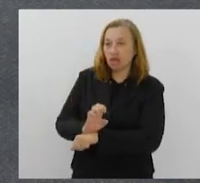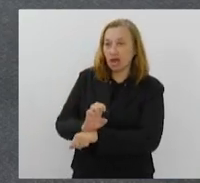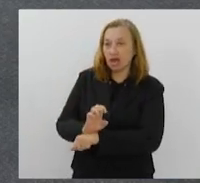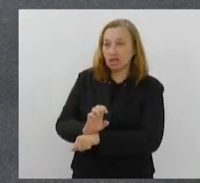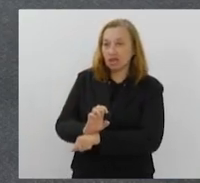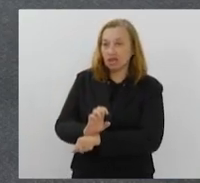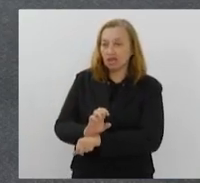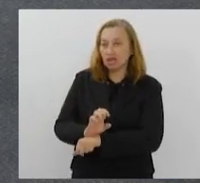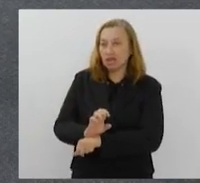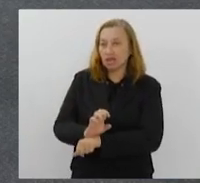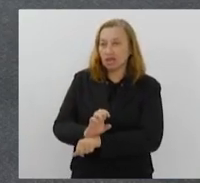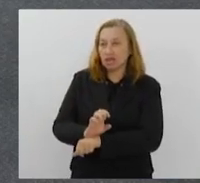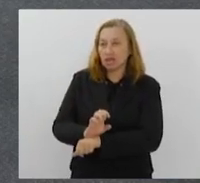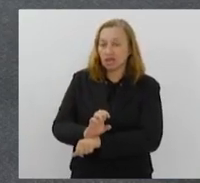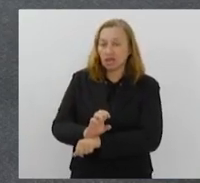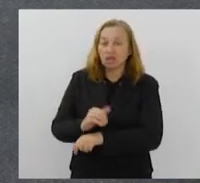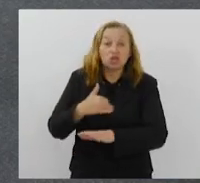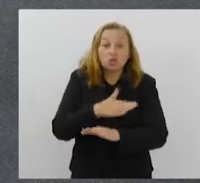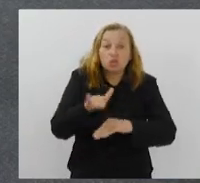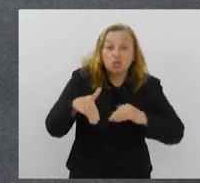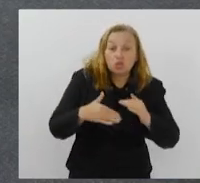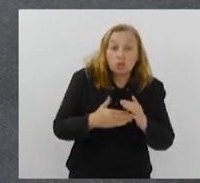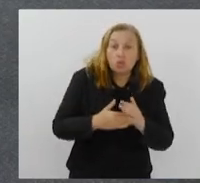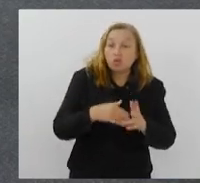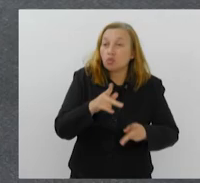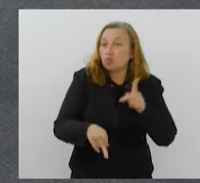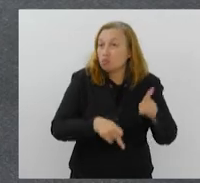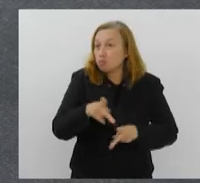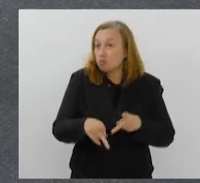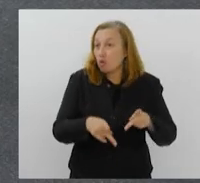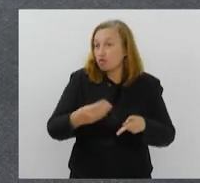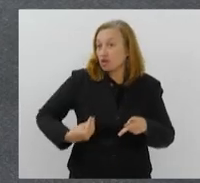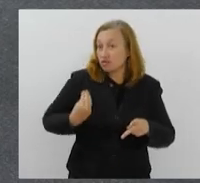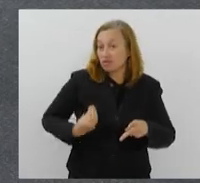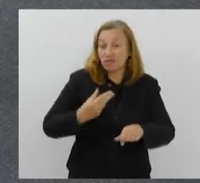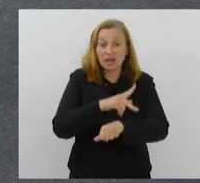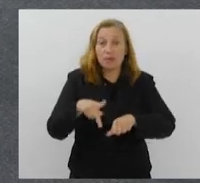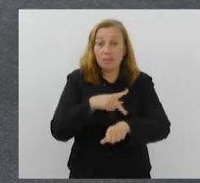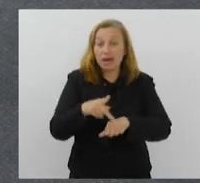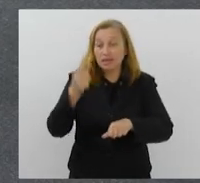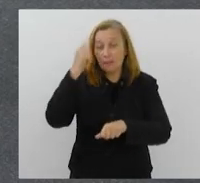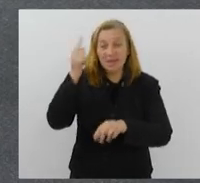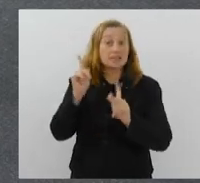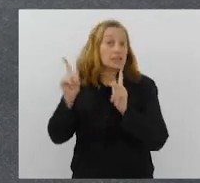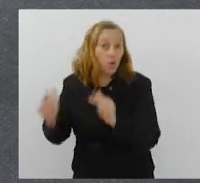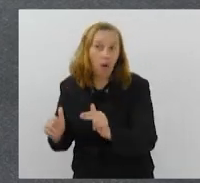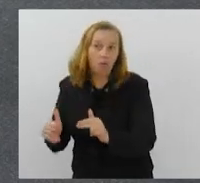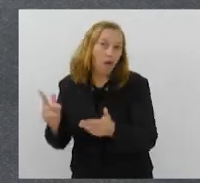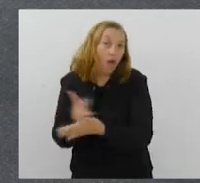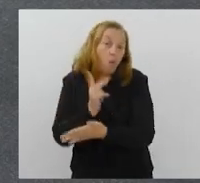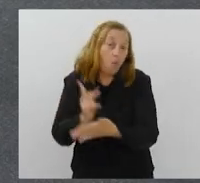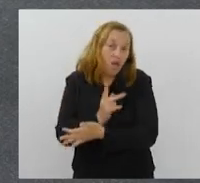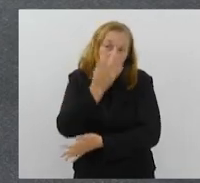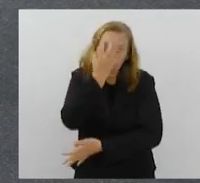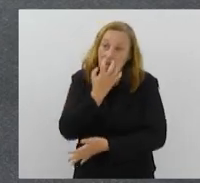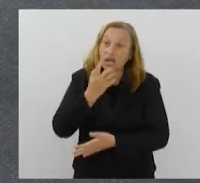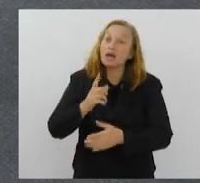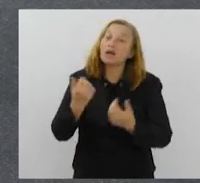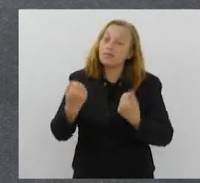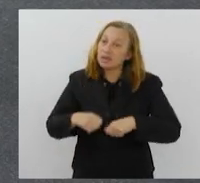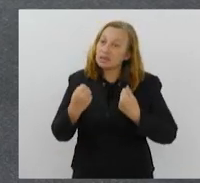compromete toda aquela comunidade ou aquelas pessoas que têm uma determinada religião. Isso é um erro gravíssimo. Nós temos que